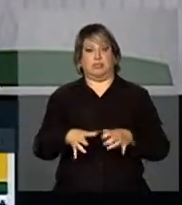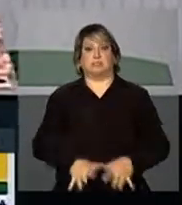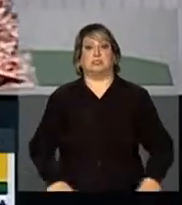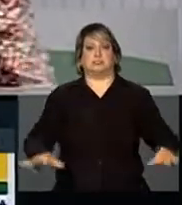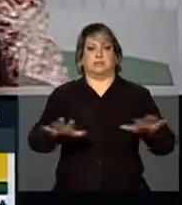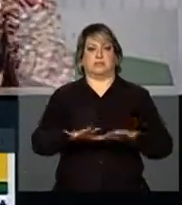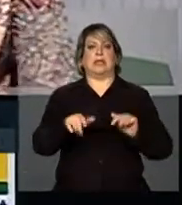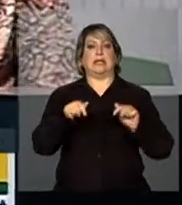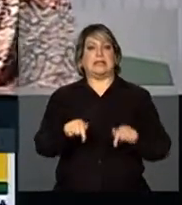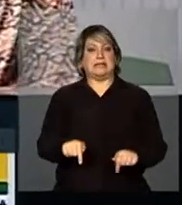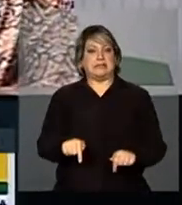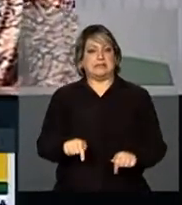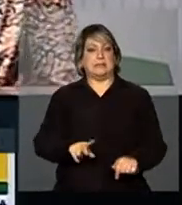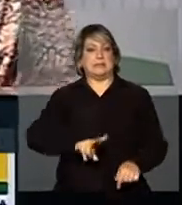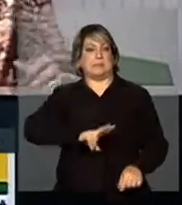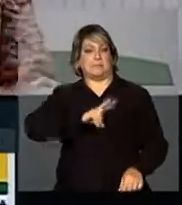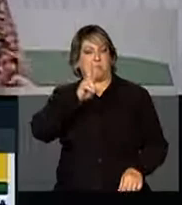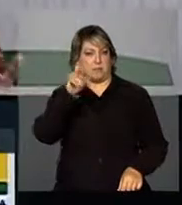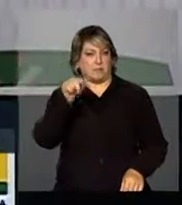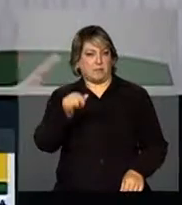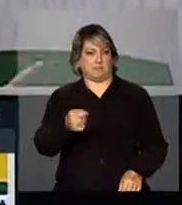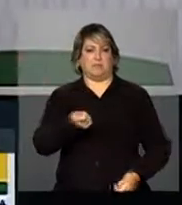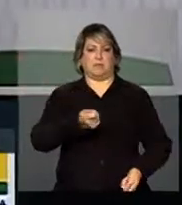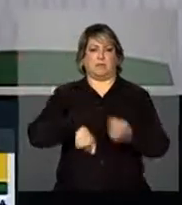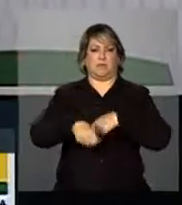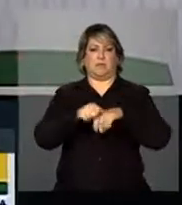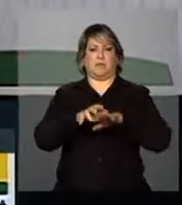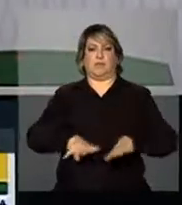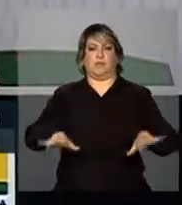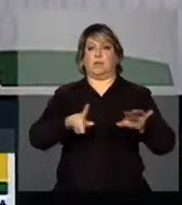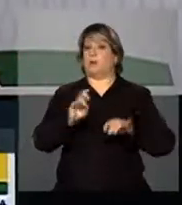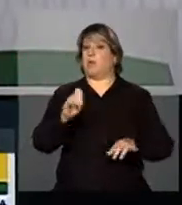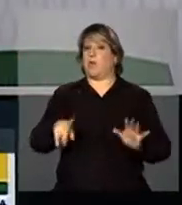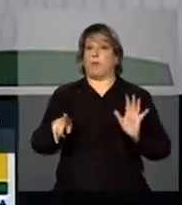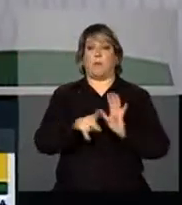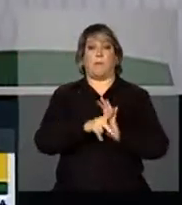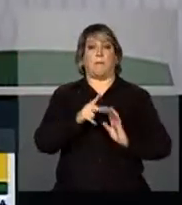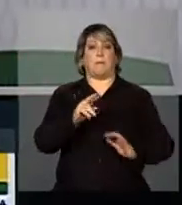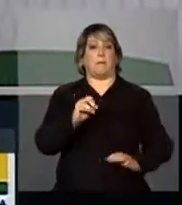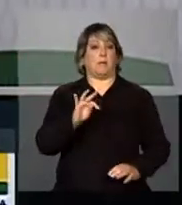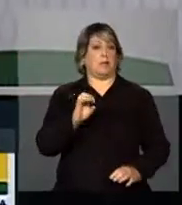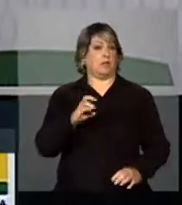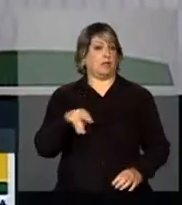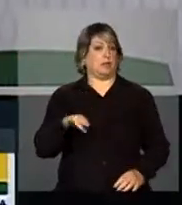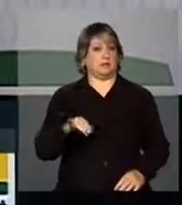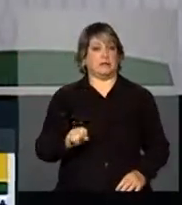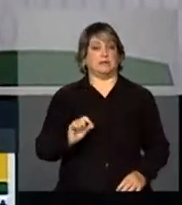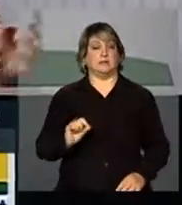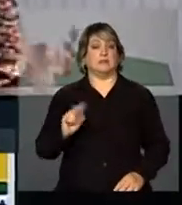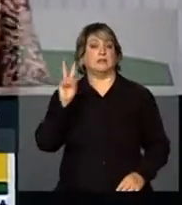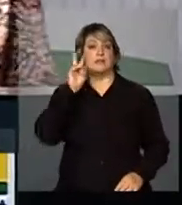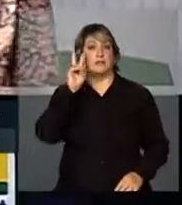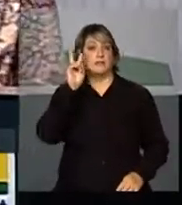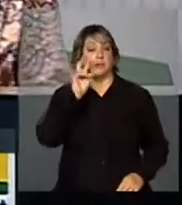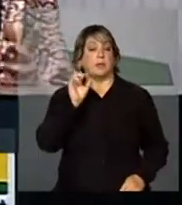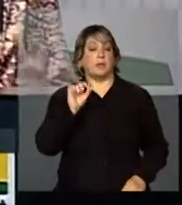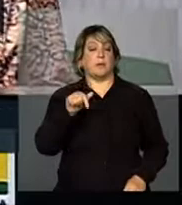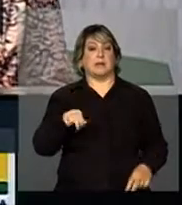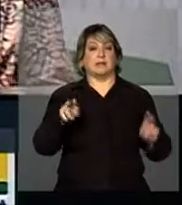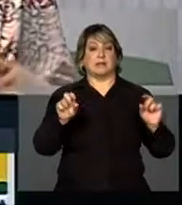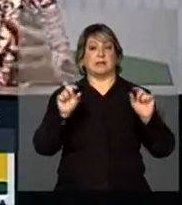esse poder dinâmico indutor não é protecionista no sentido clássico